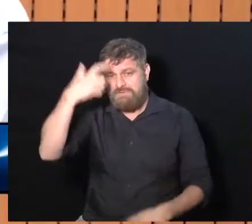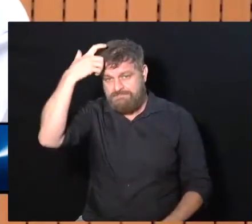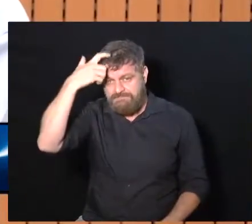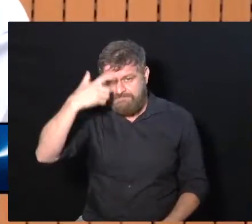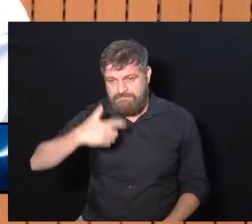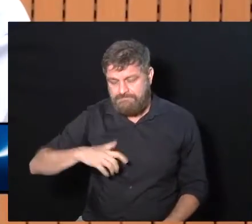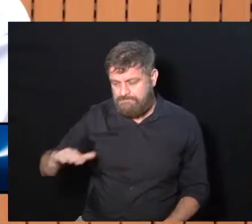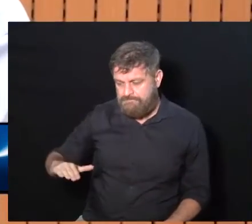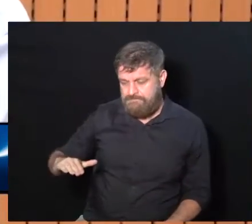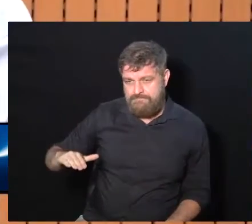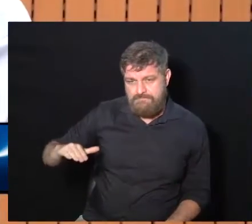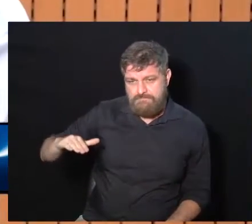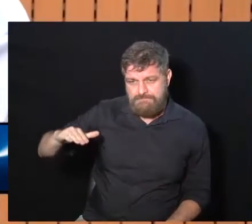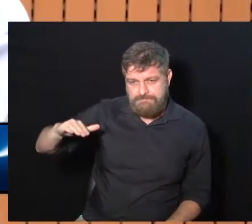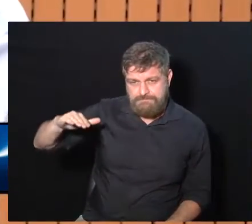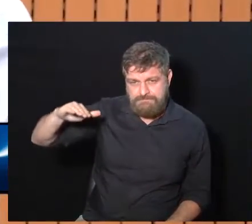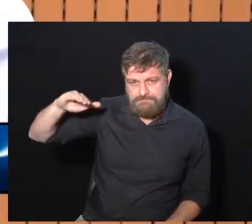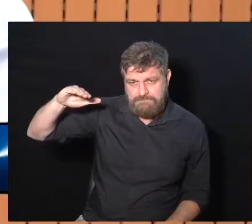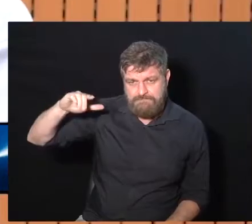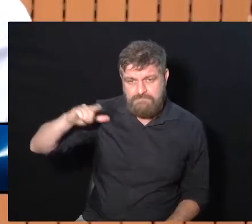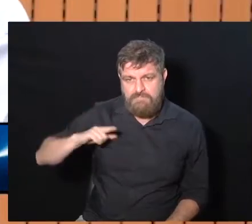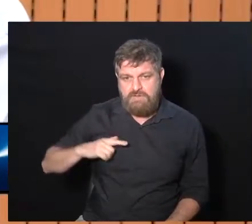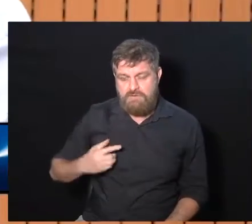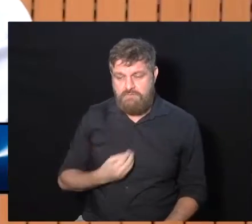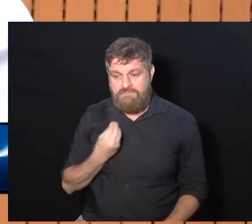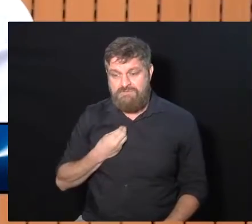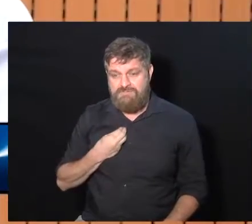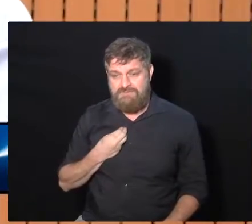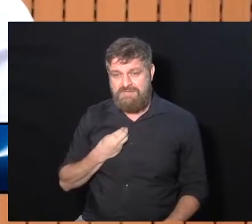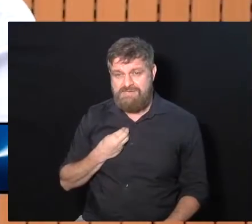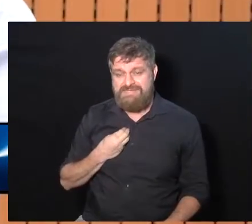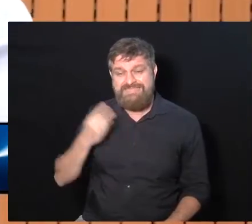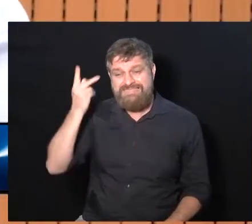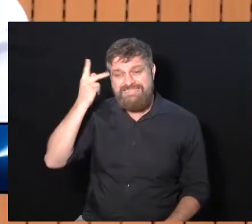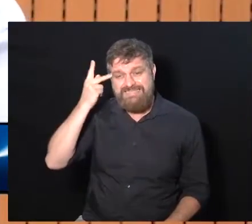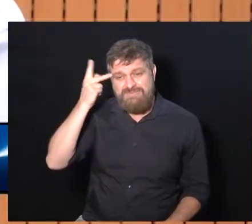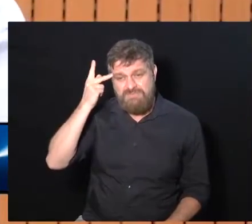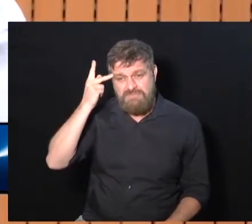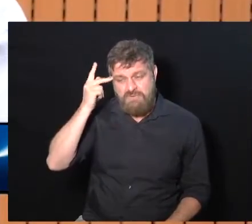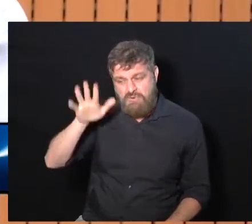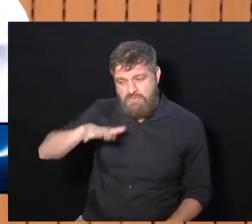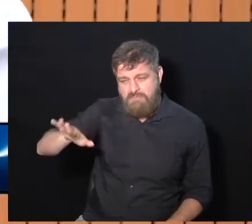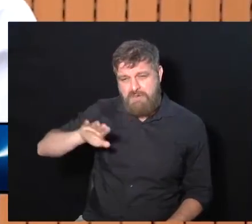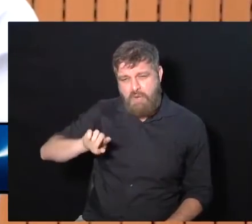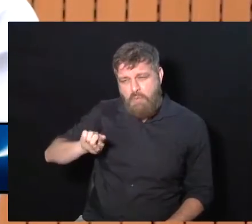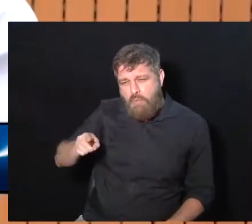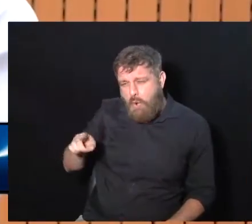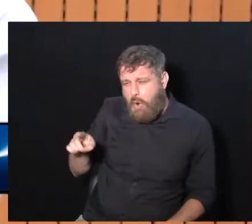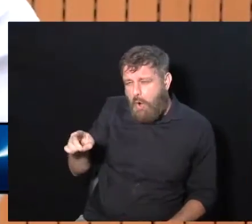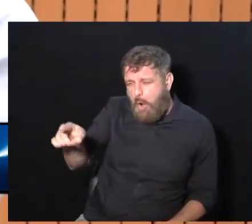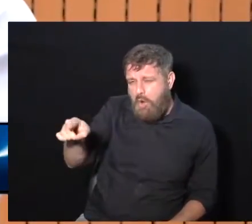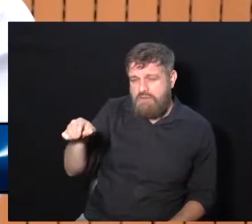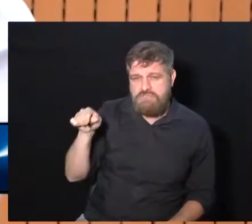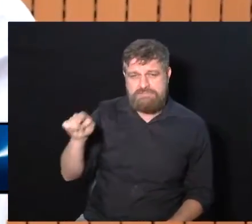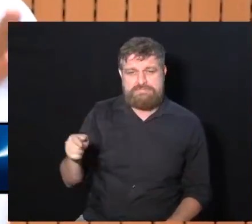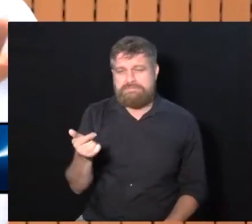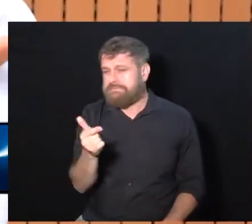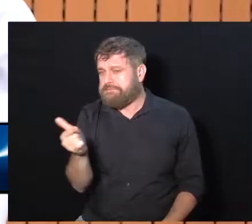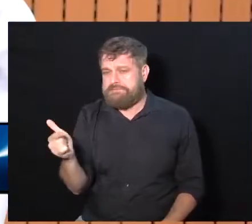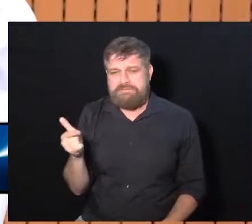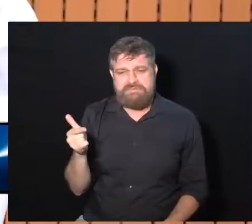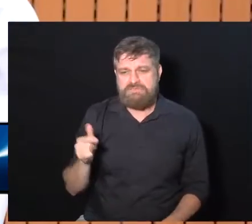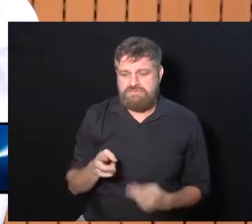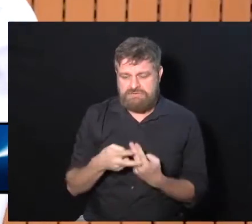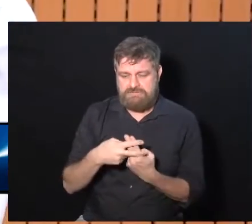criado... né, eu sou da periferia de São Paulo, né, e não tinha acesso, nem havia